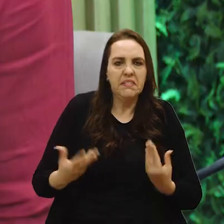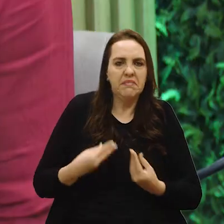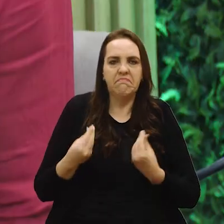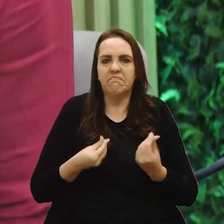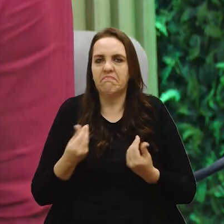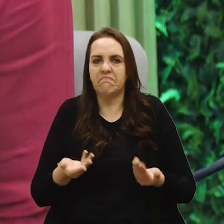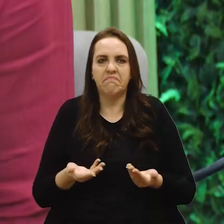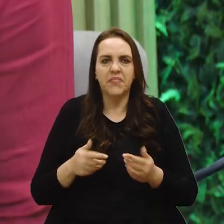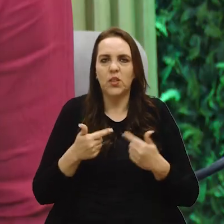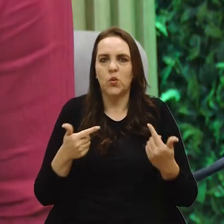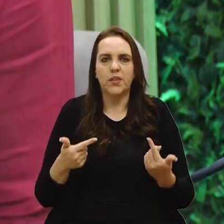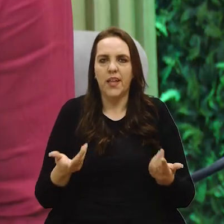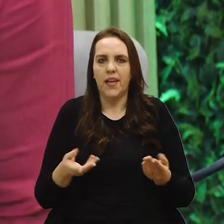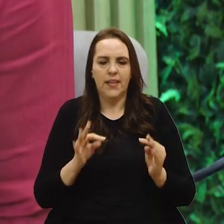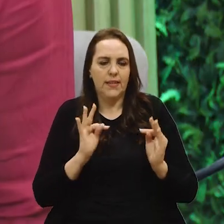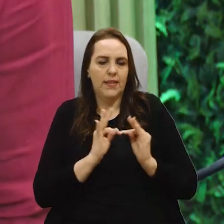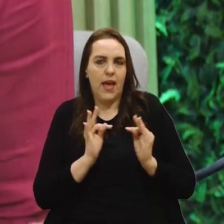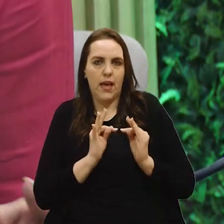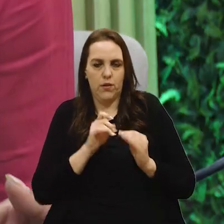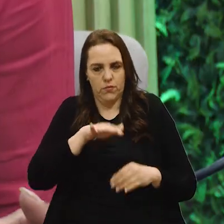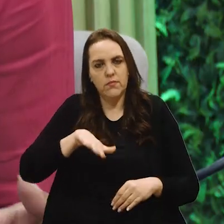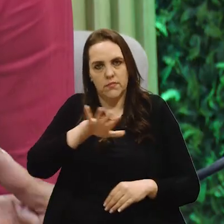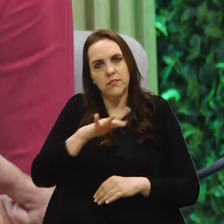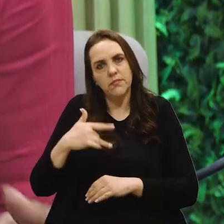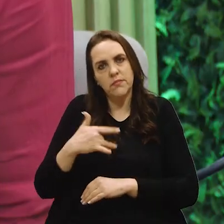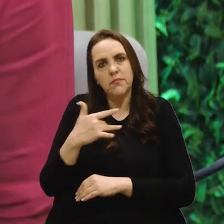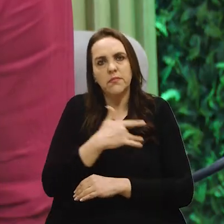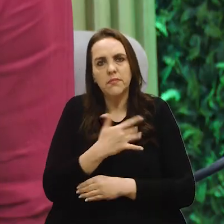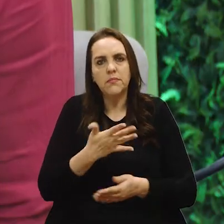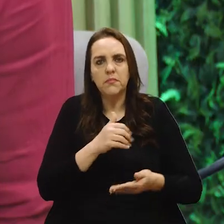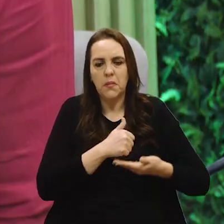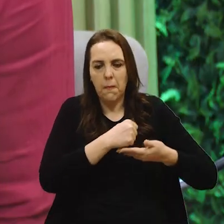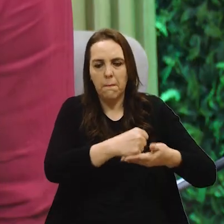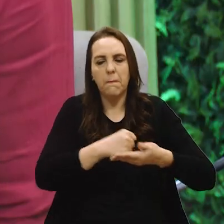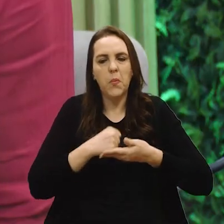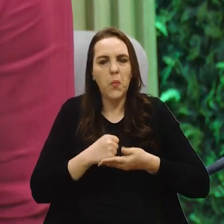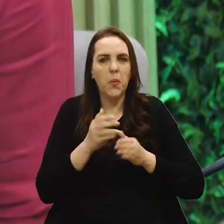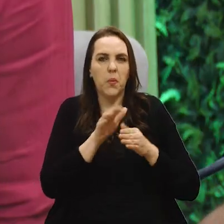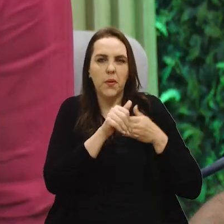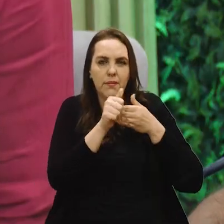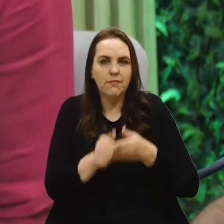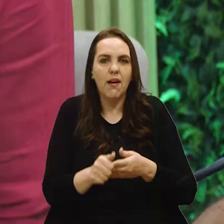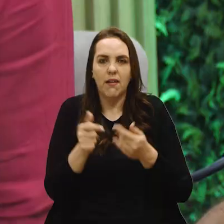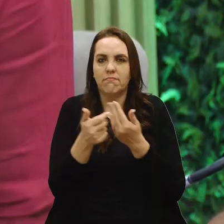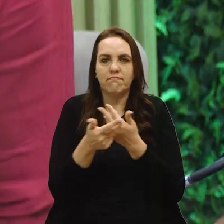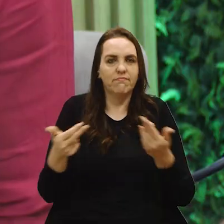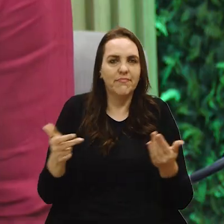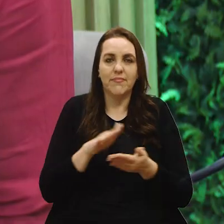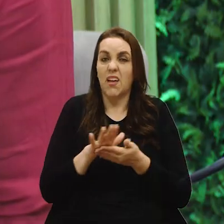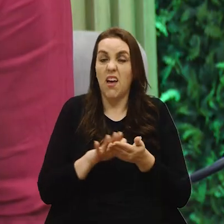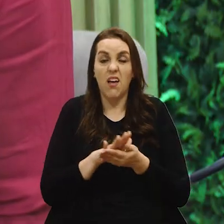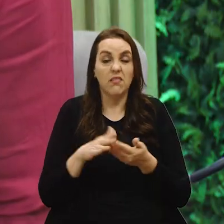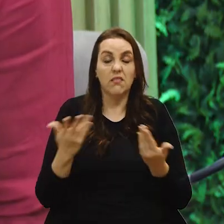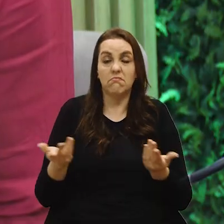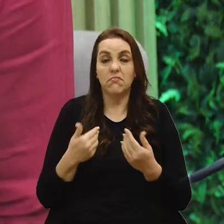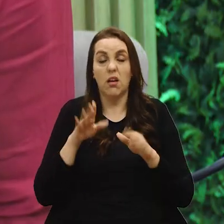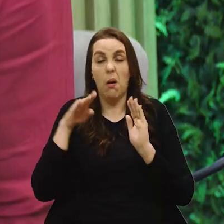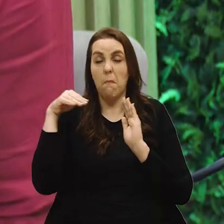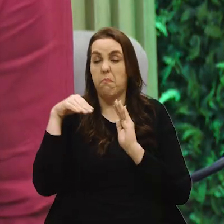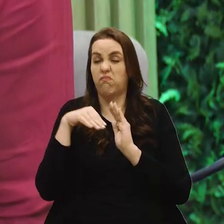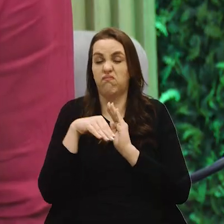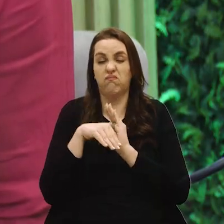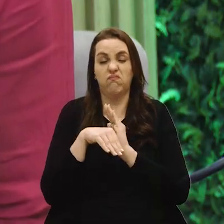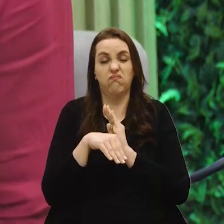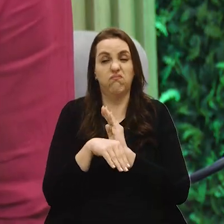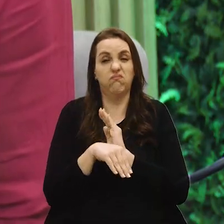tem da técnico de saúde, né? Pessoal que podem dar orientação para as pessoas, a gente cada vez vai